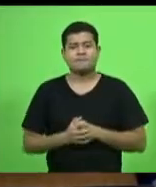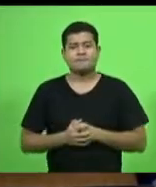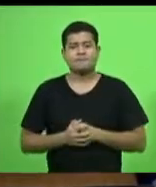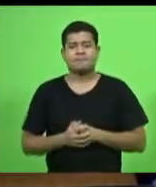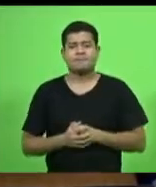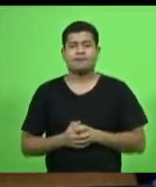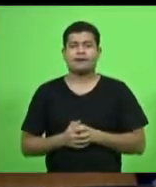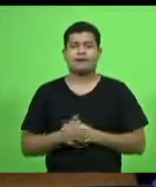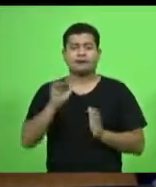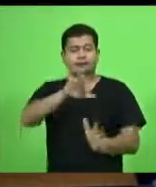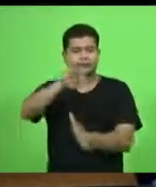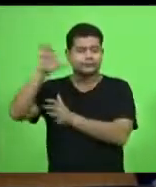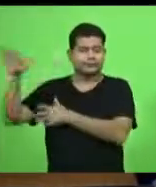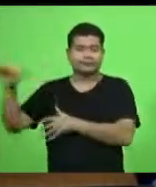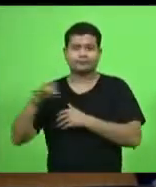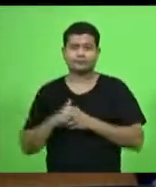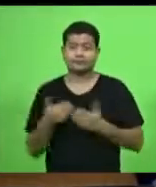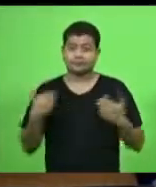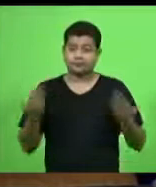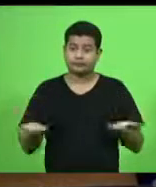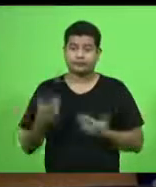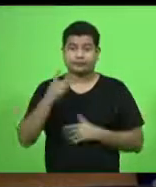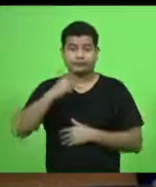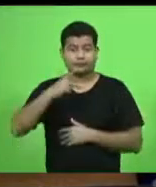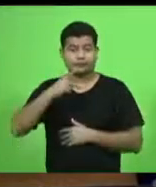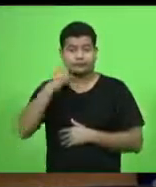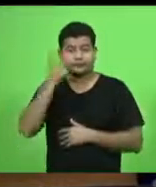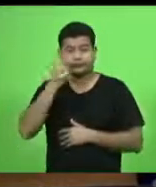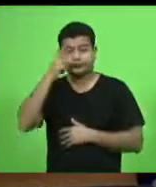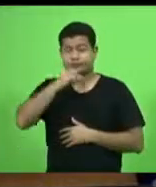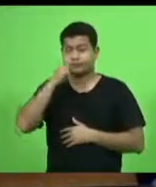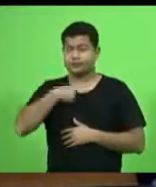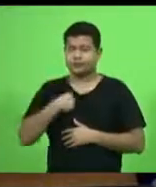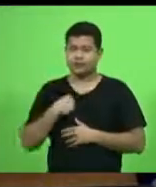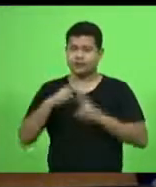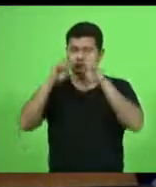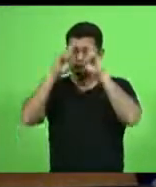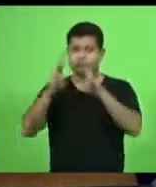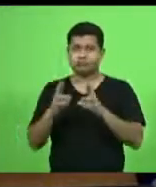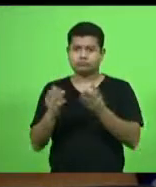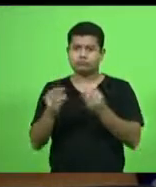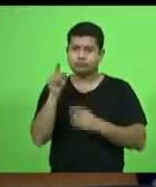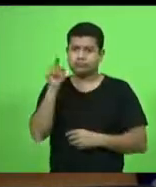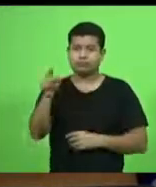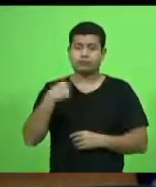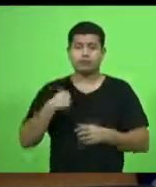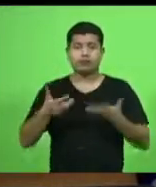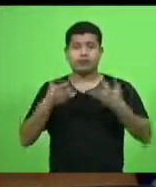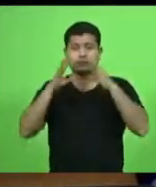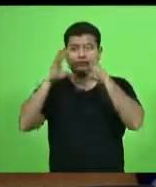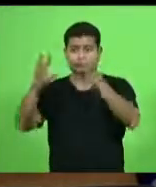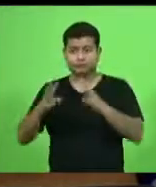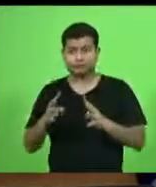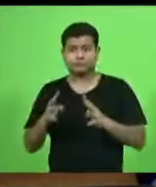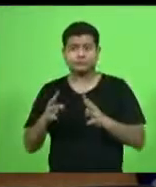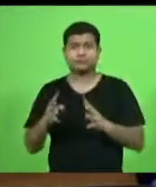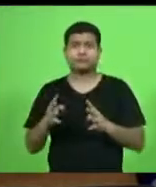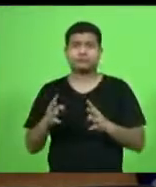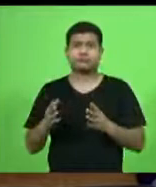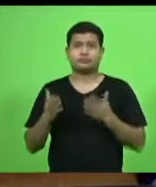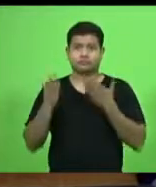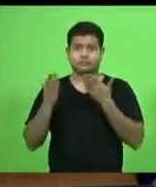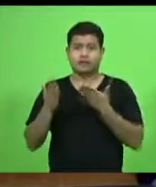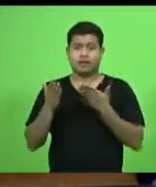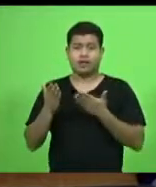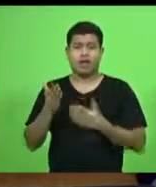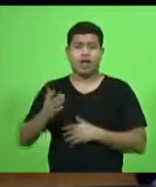Kennedy, eu queria fazer, com todo o respeito que tenho a Vossa Excelência, mas eu queria também chamar a atenção do deputado